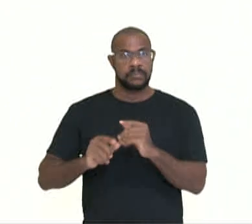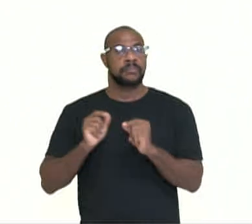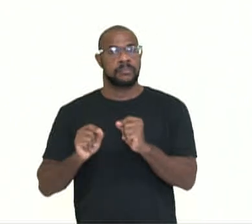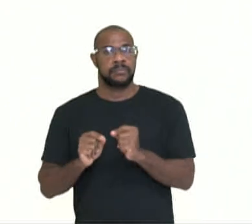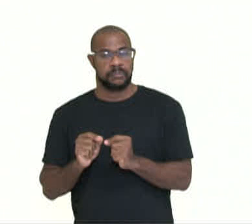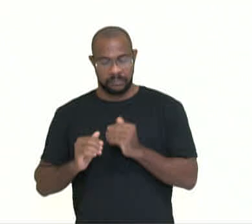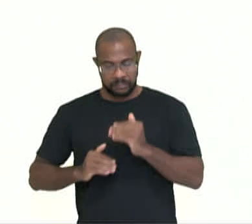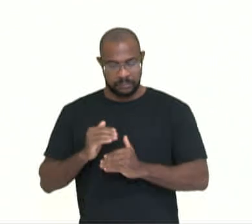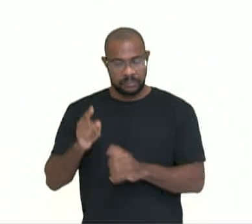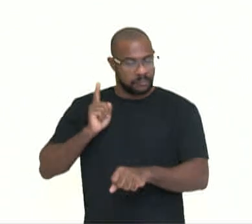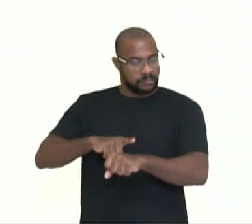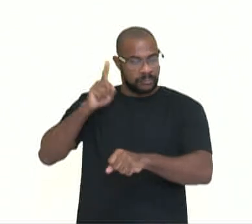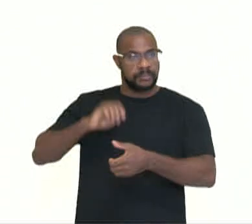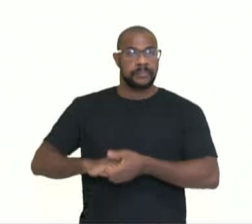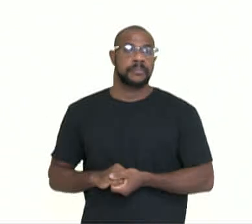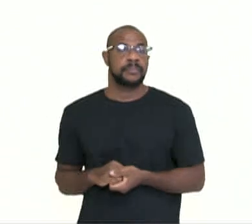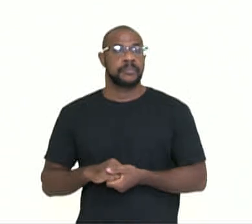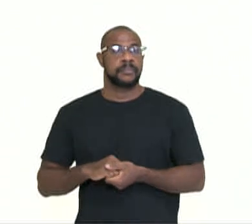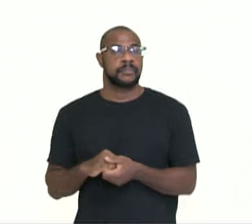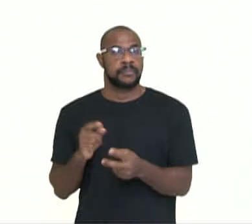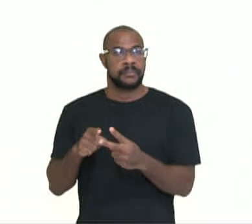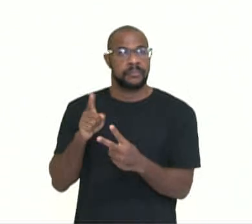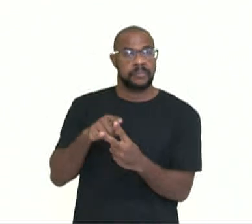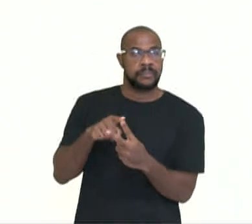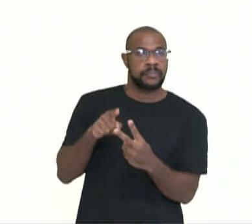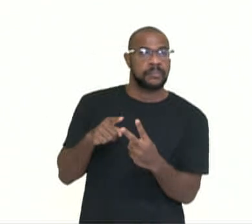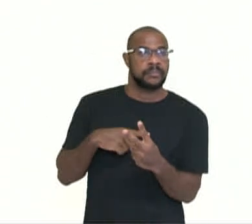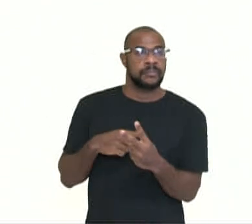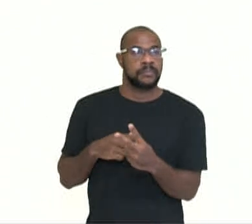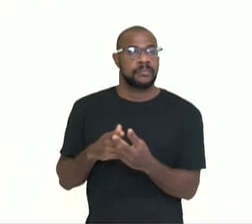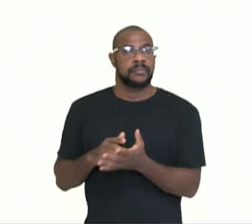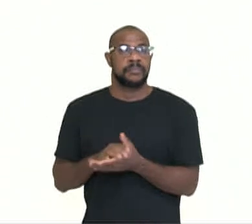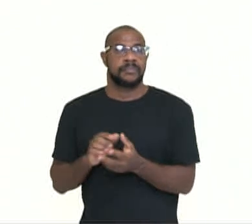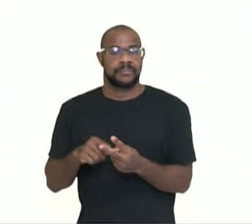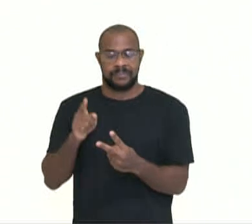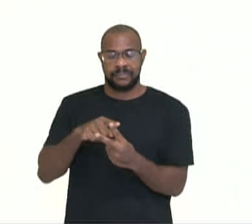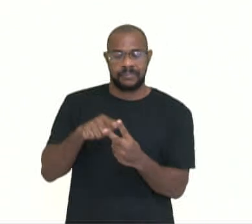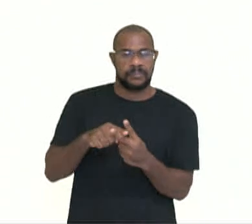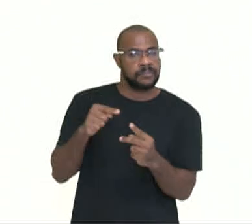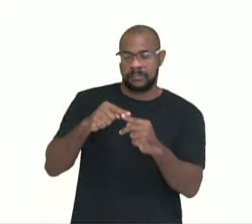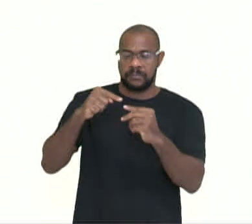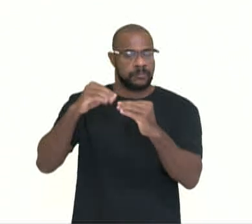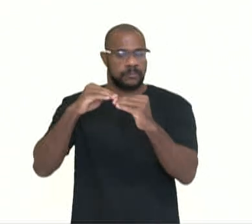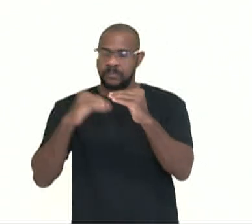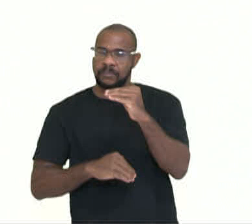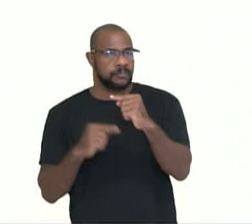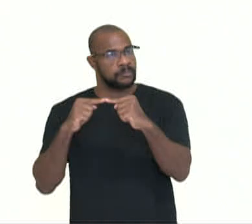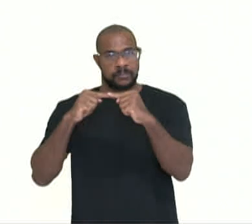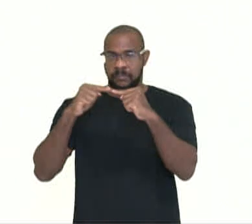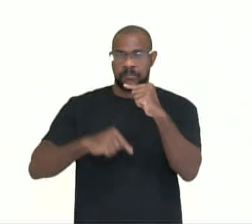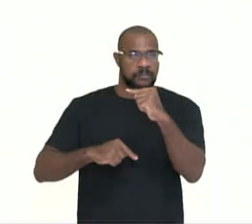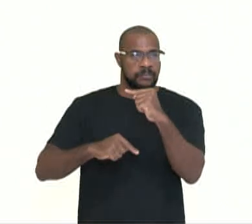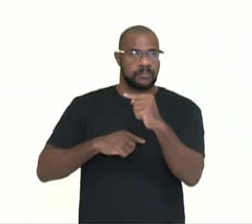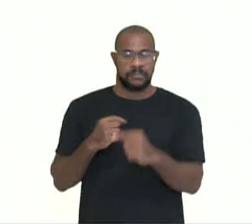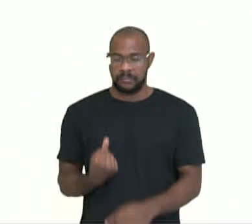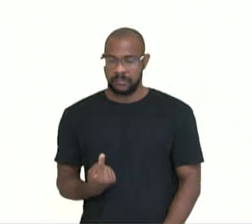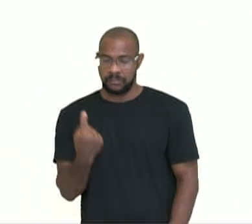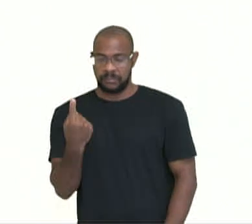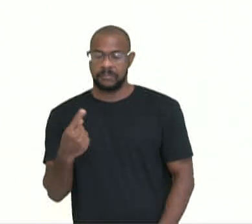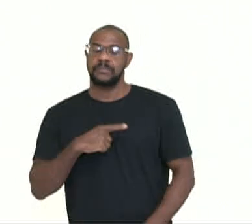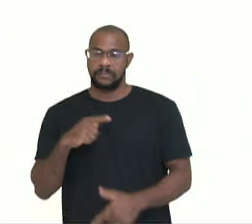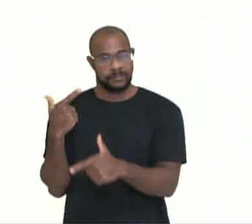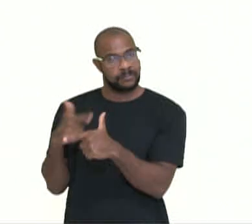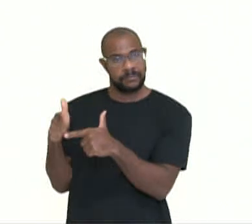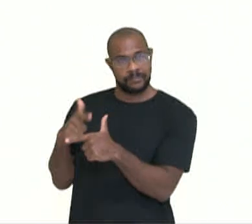ao mesmo tempo. Foram ver que tinham gêmeos que eram discordantes. O que é o discordante? Está dizendo aqui que é quando apenas um deles